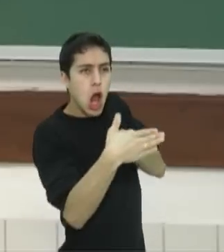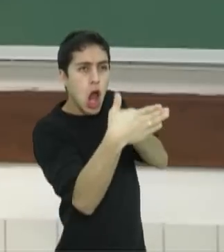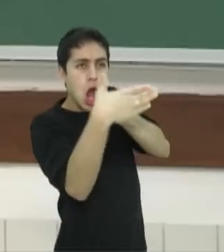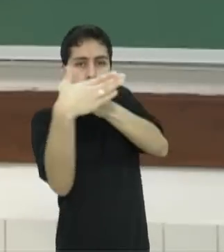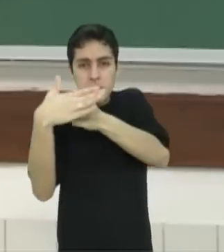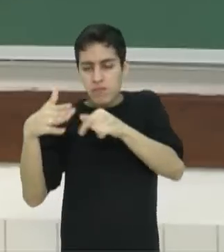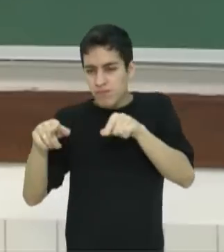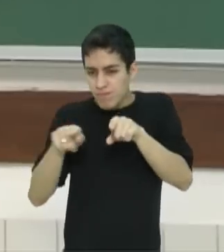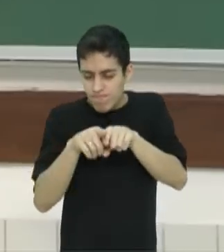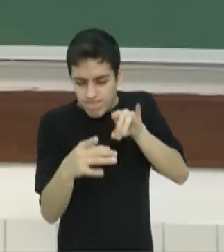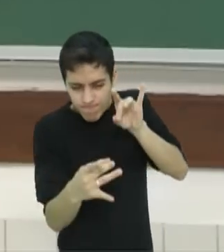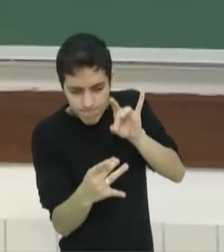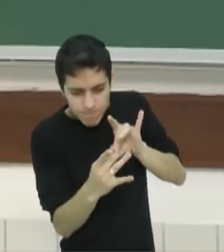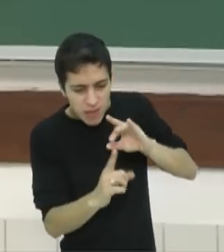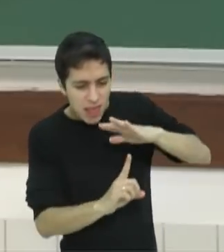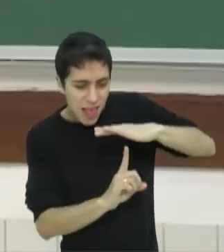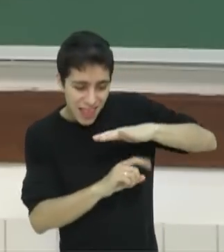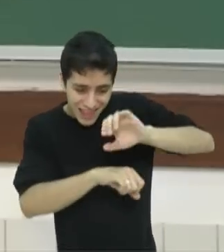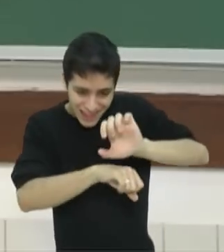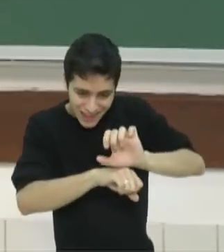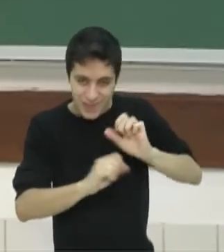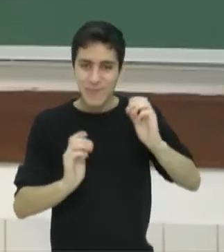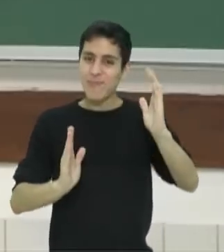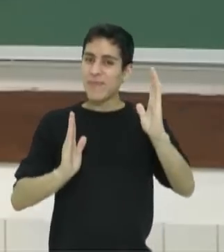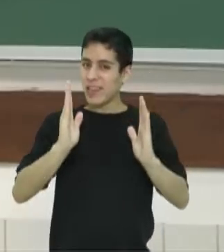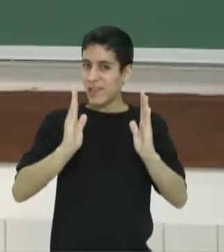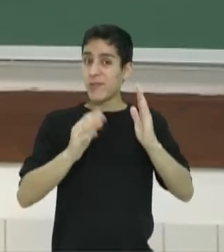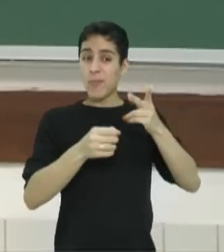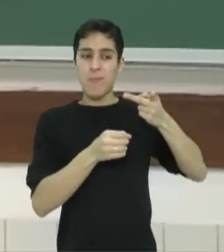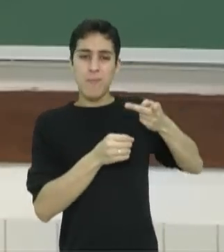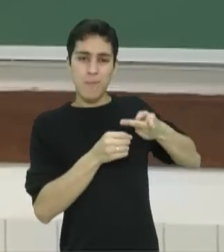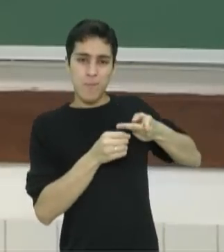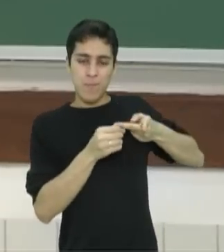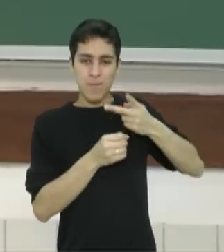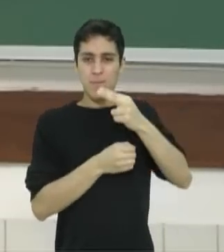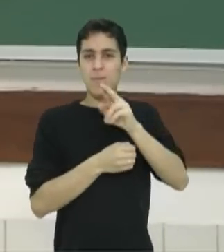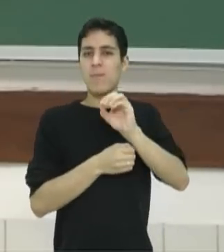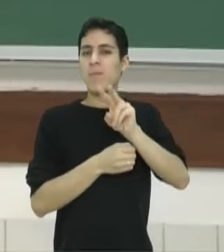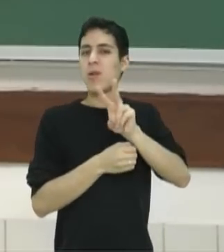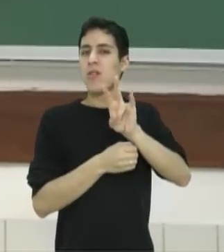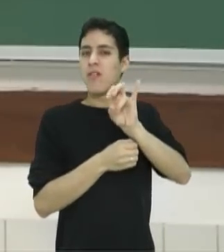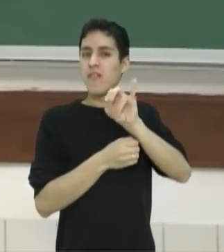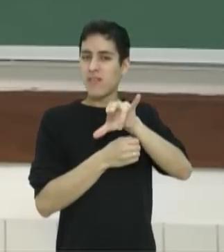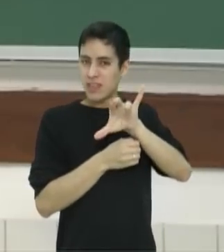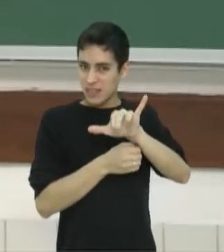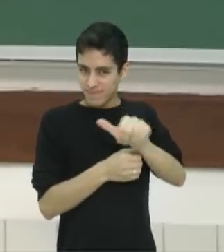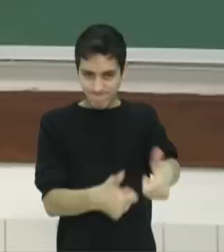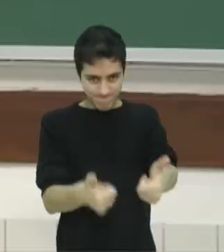nível Paraná, na época província. Em frente,